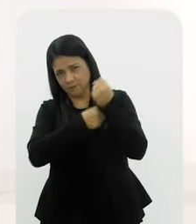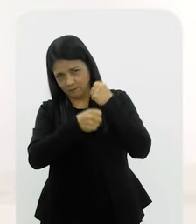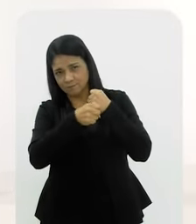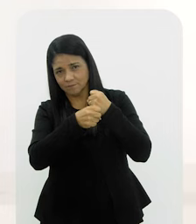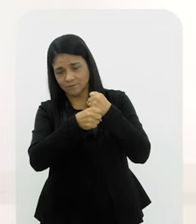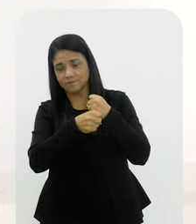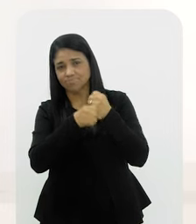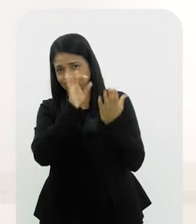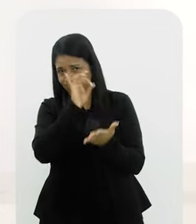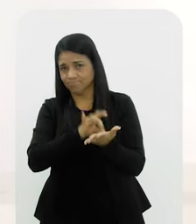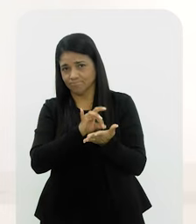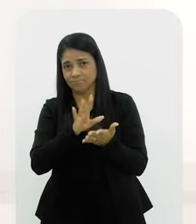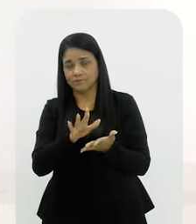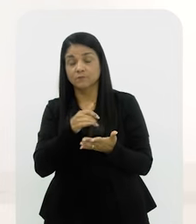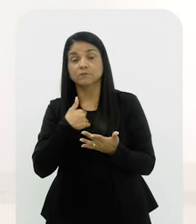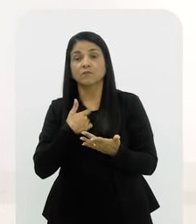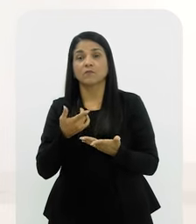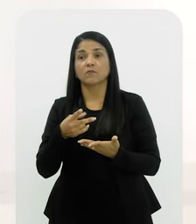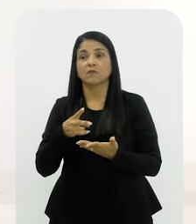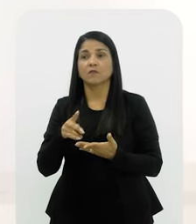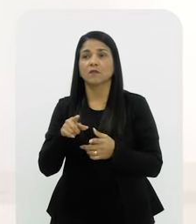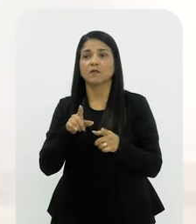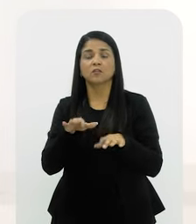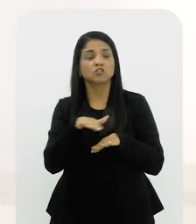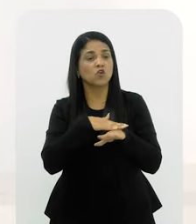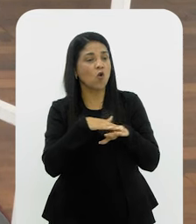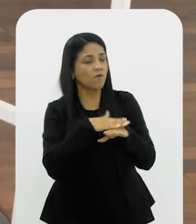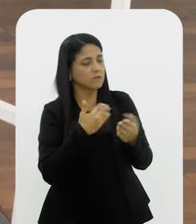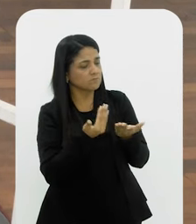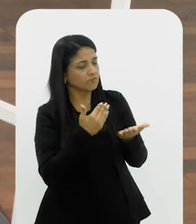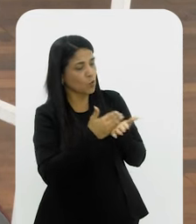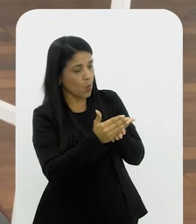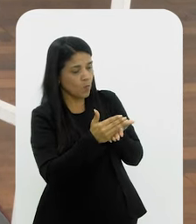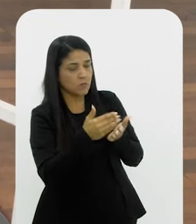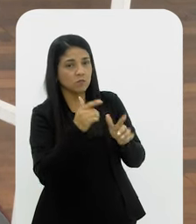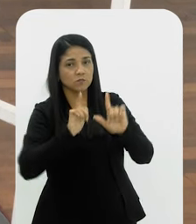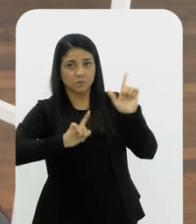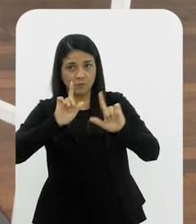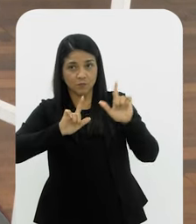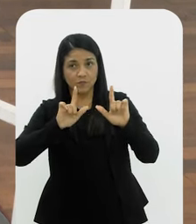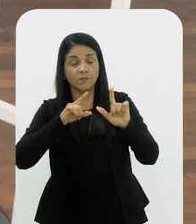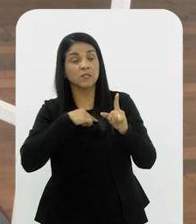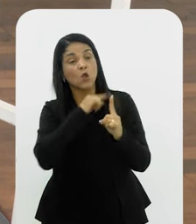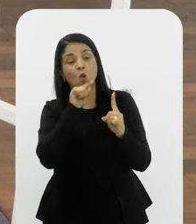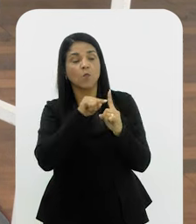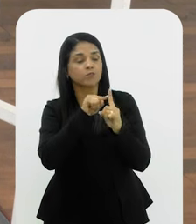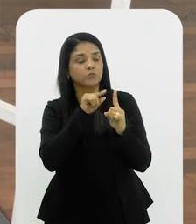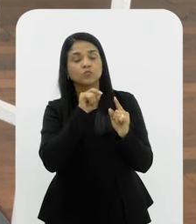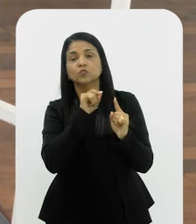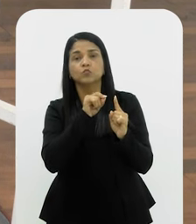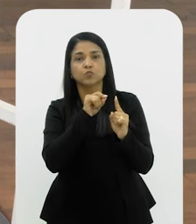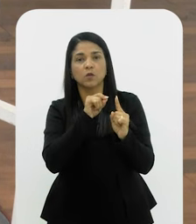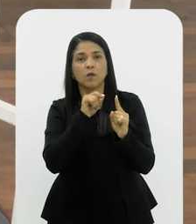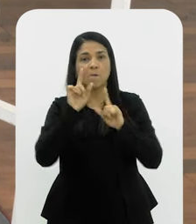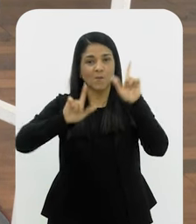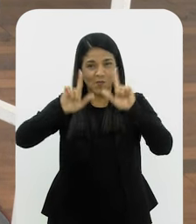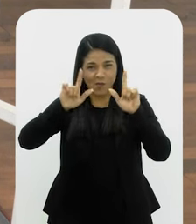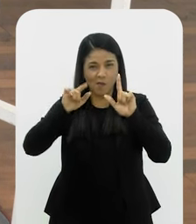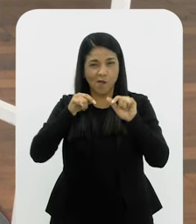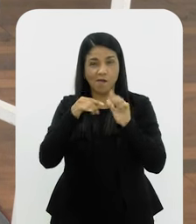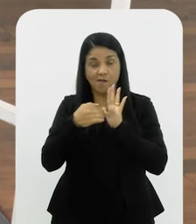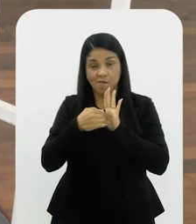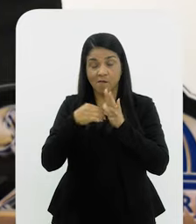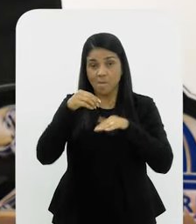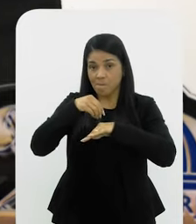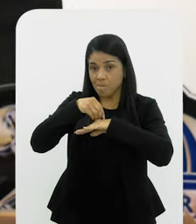Ano retrasado. Aí explica dividir. Também aquilo que a gente estava conversando no início do programa, né? Que o programa tem esse objetivo de levar para